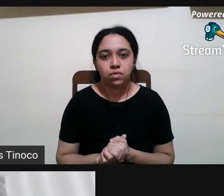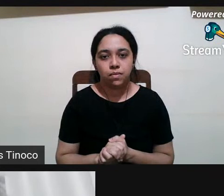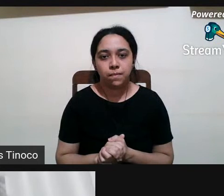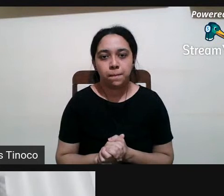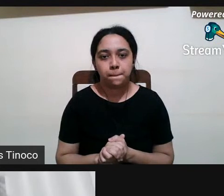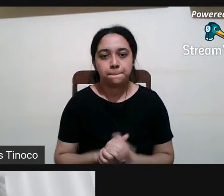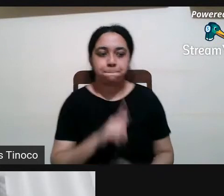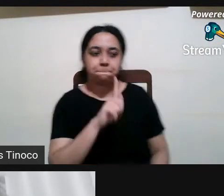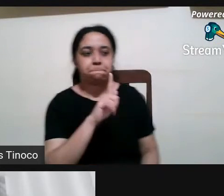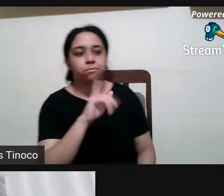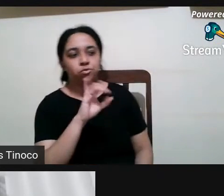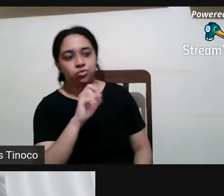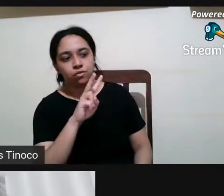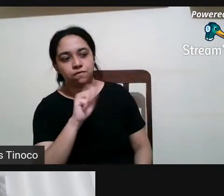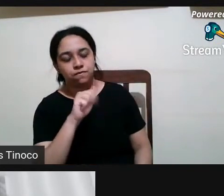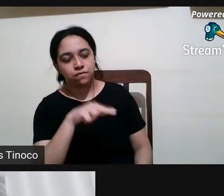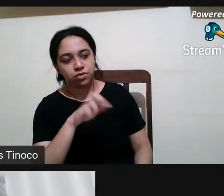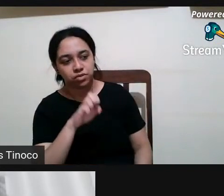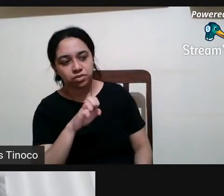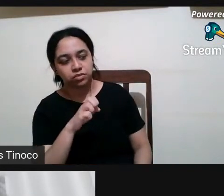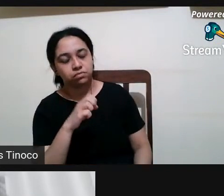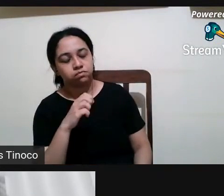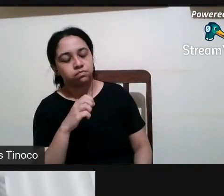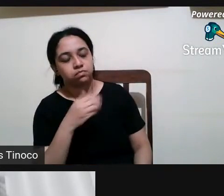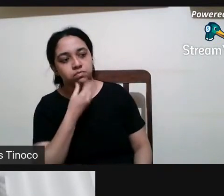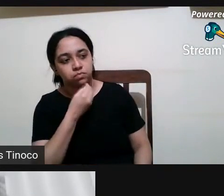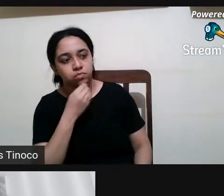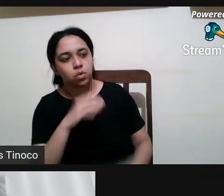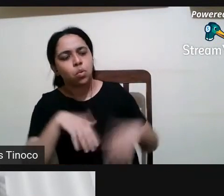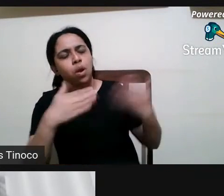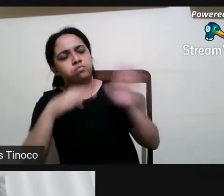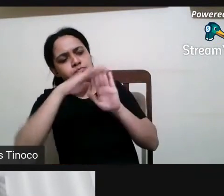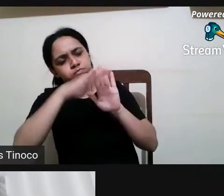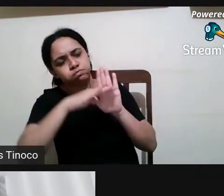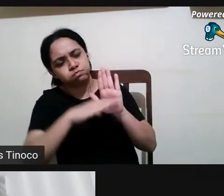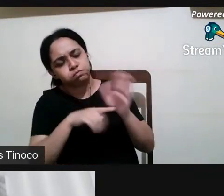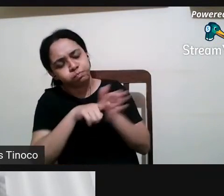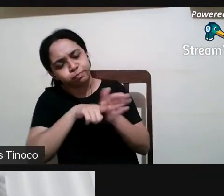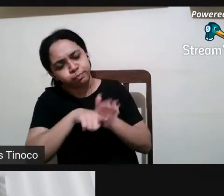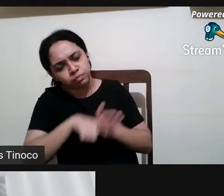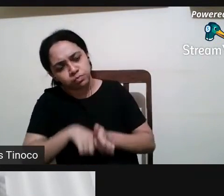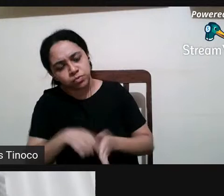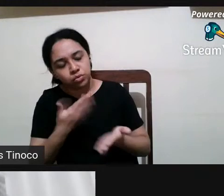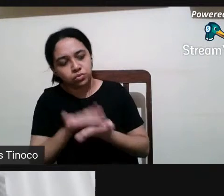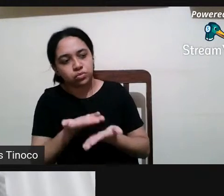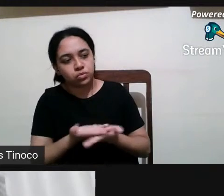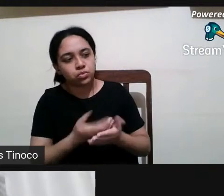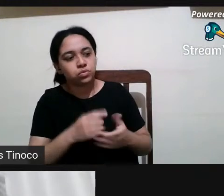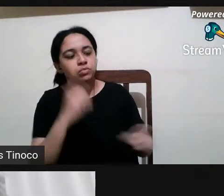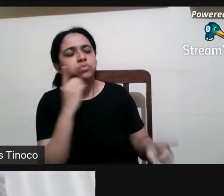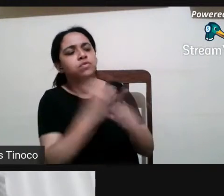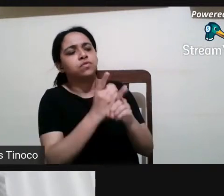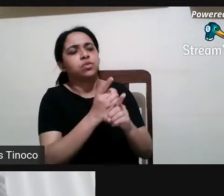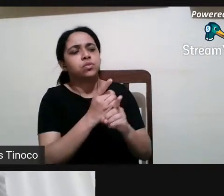também pergunta quais são os protocolos de estudo que identificam o microplástico em ostra?